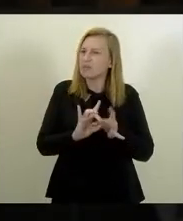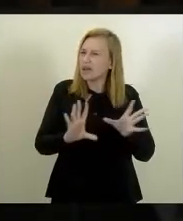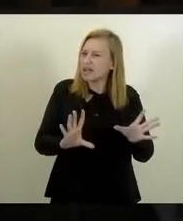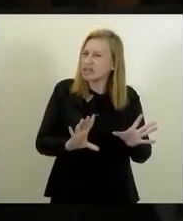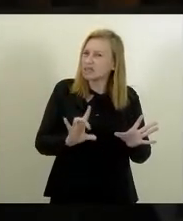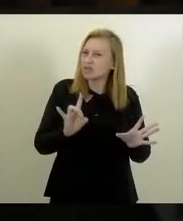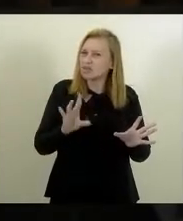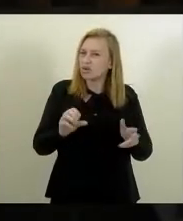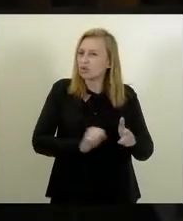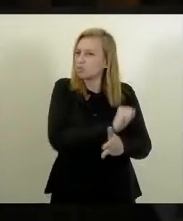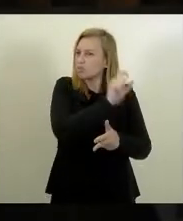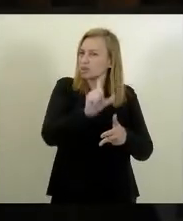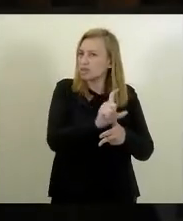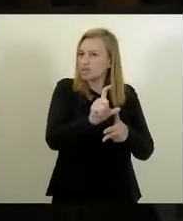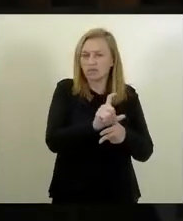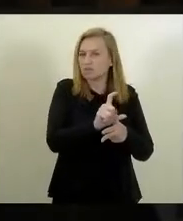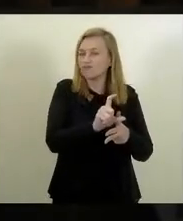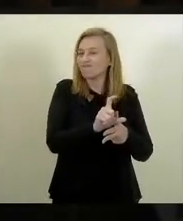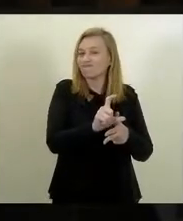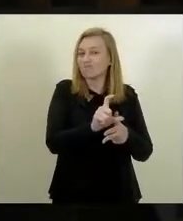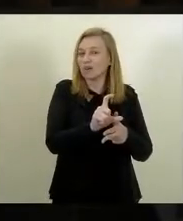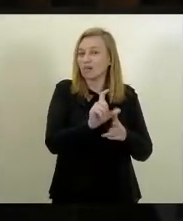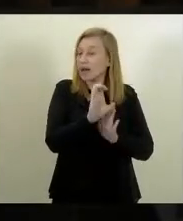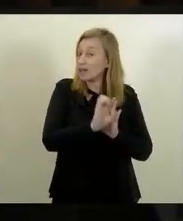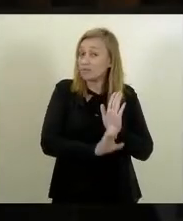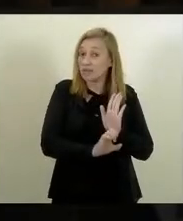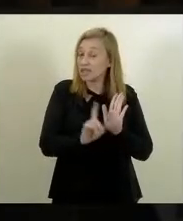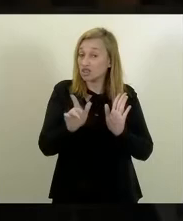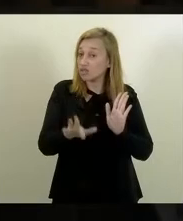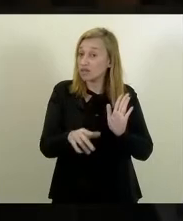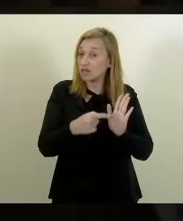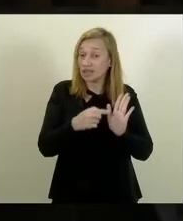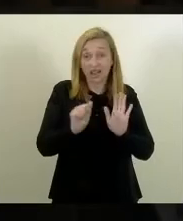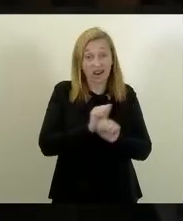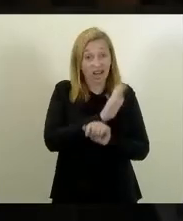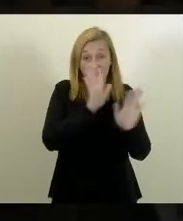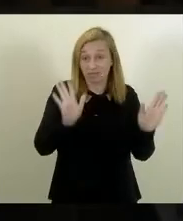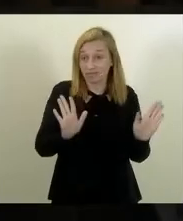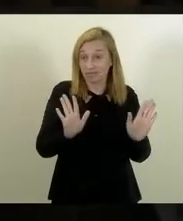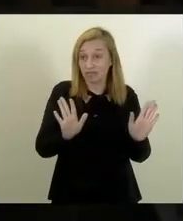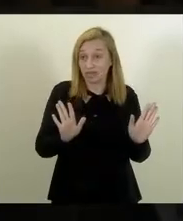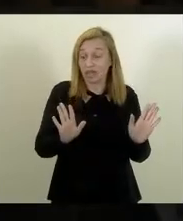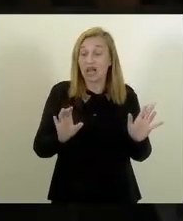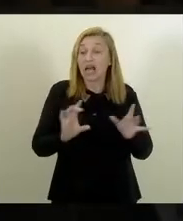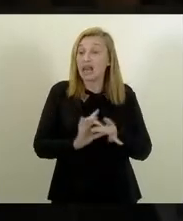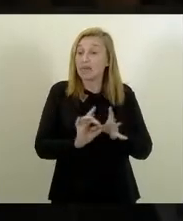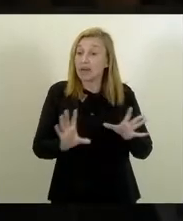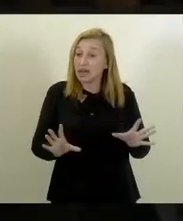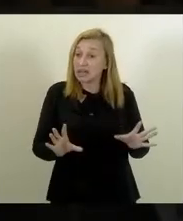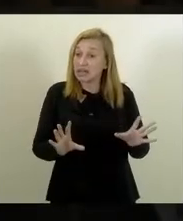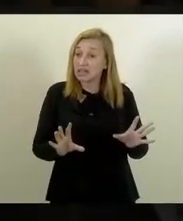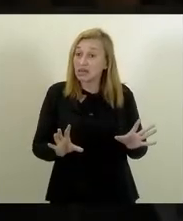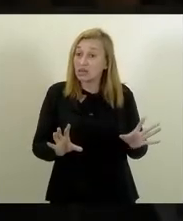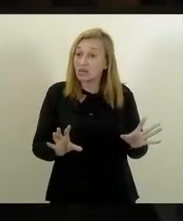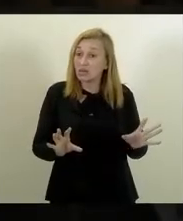do Poder Executivo. Não é o que diz a emenda. Está clara a emenda. Deliberação será